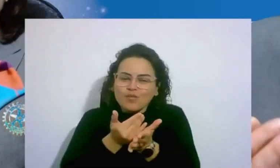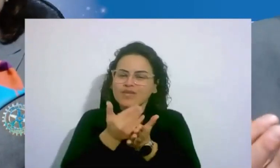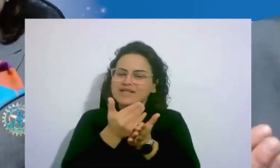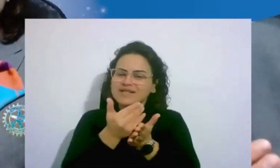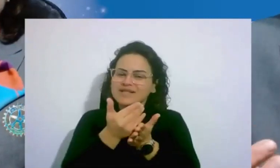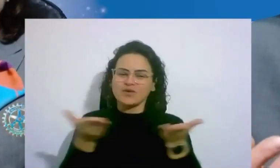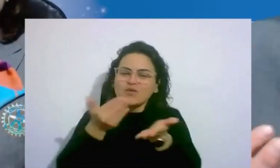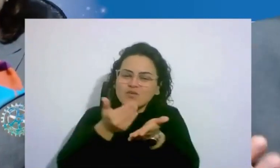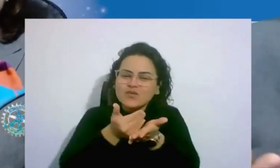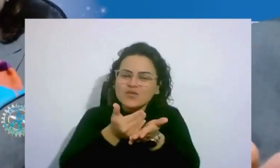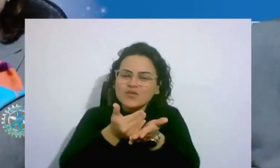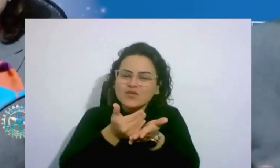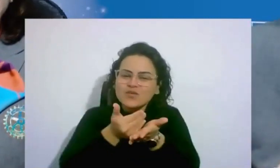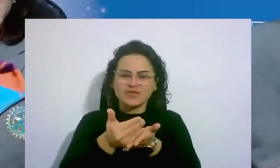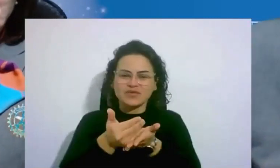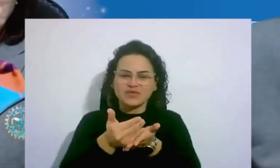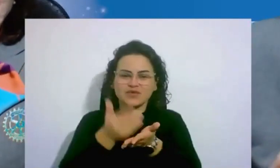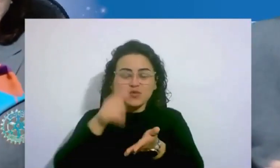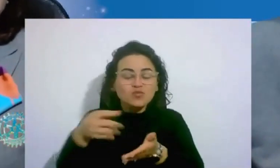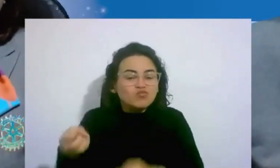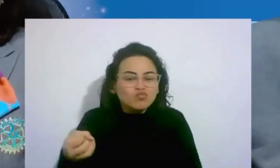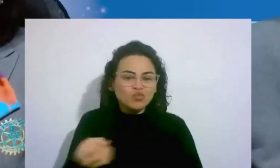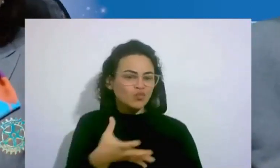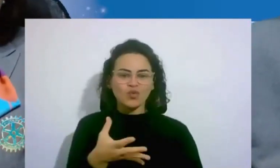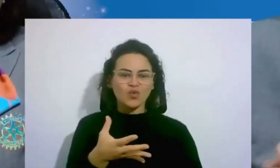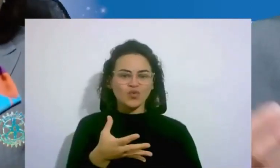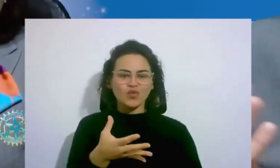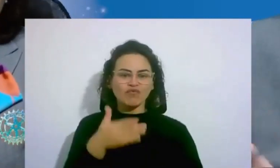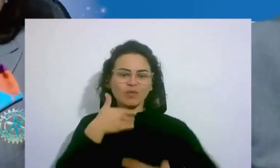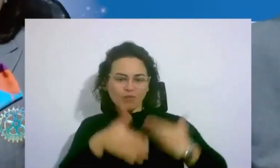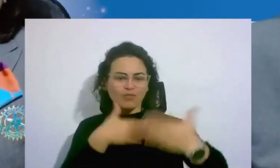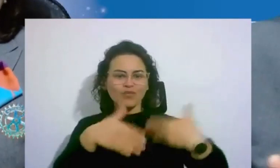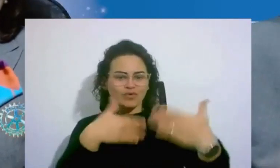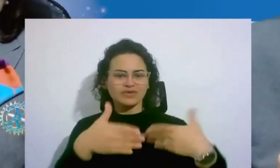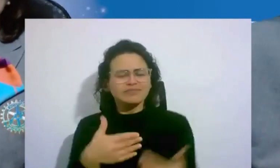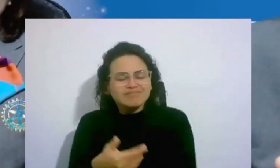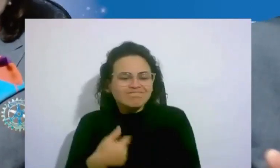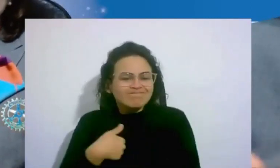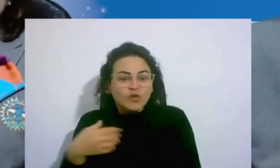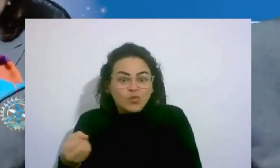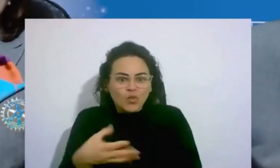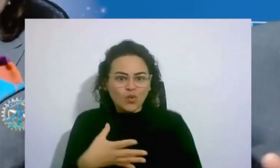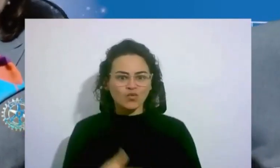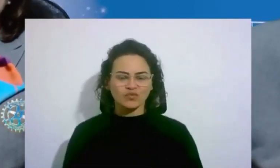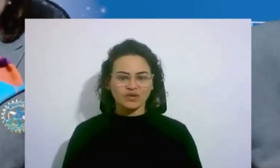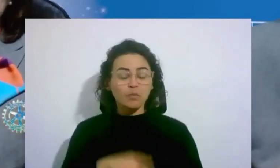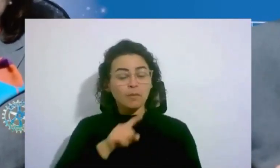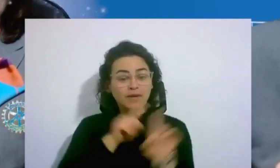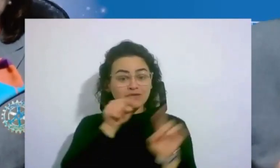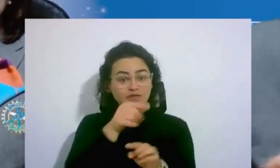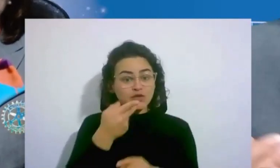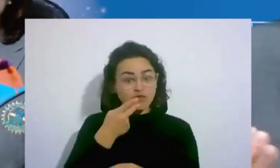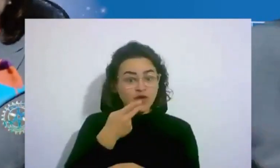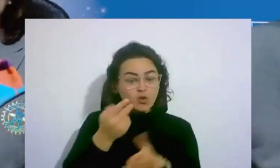a gente é novo nesse processo. E o que você disse no início da tua